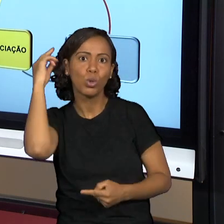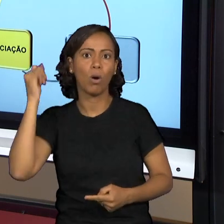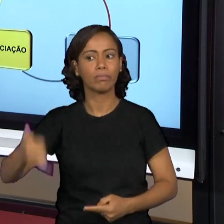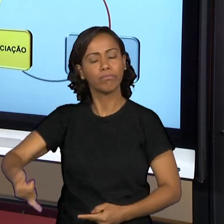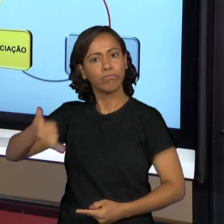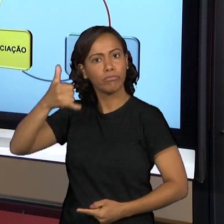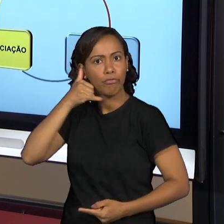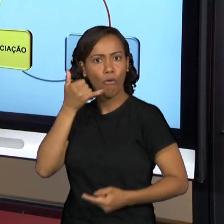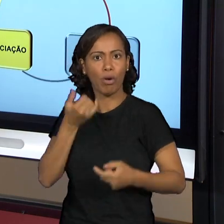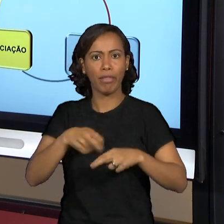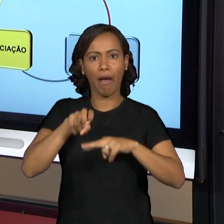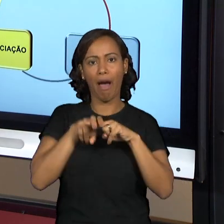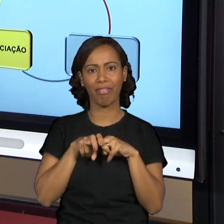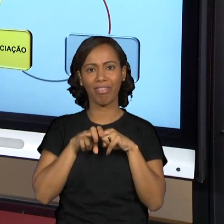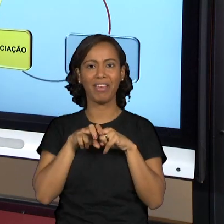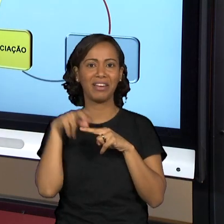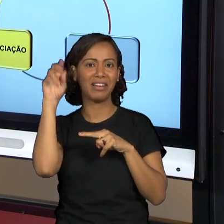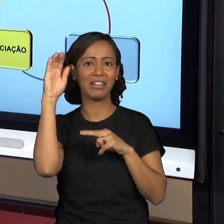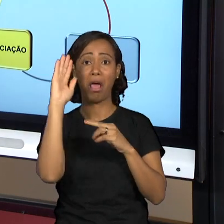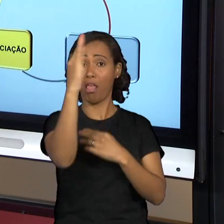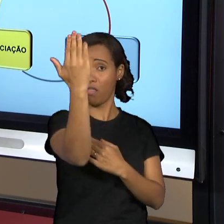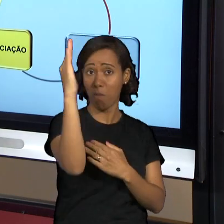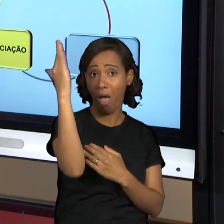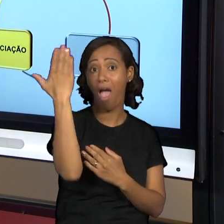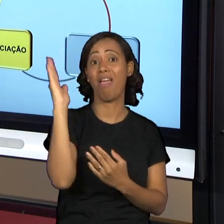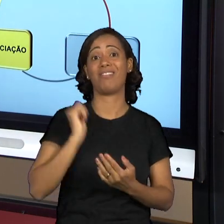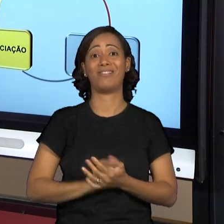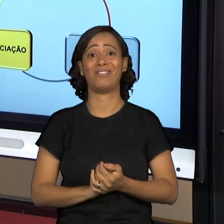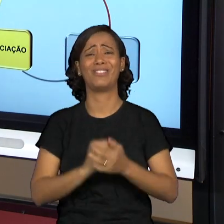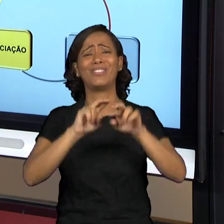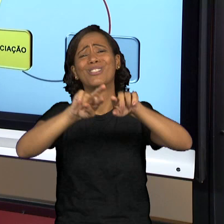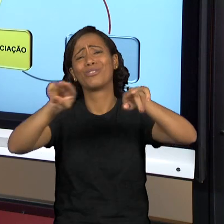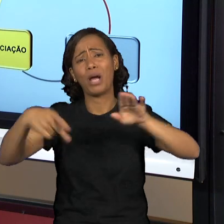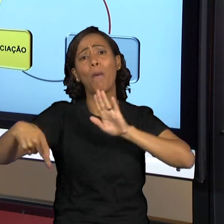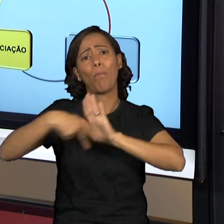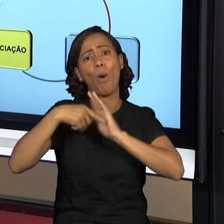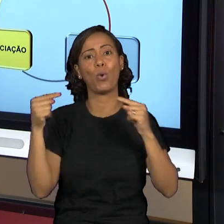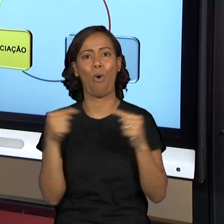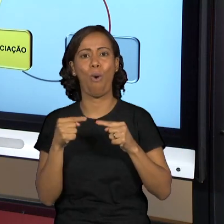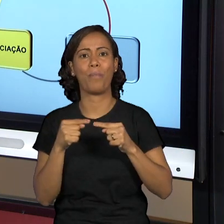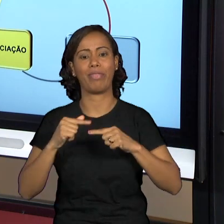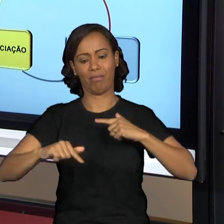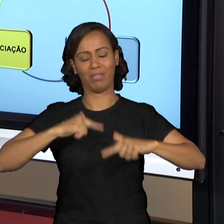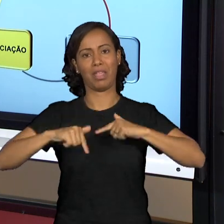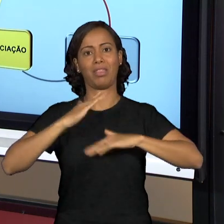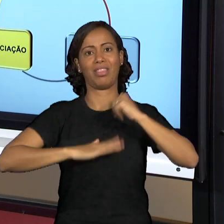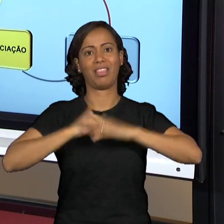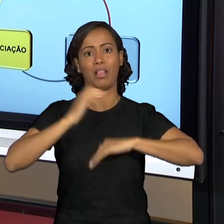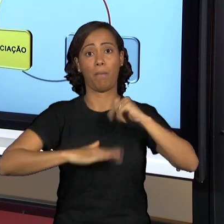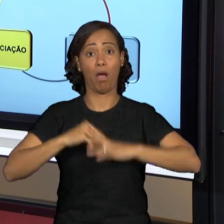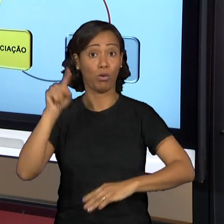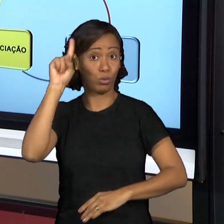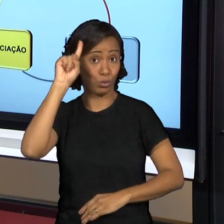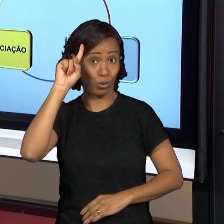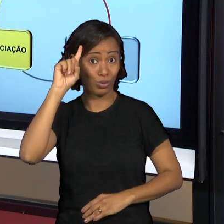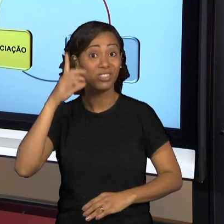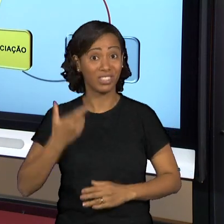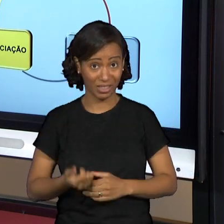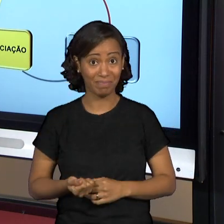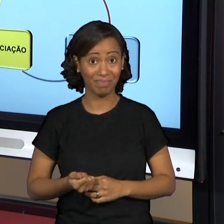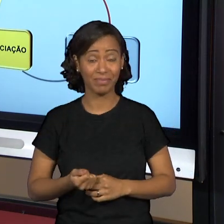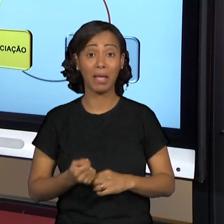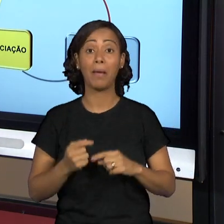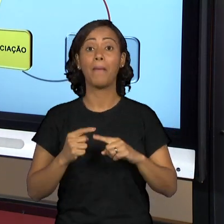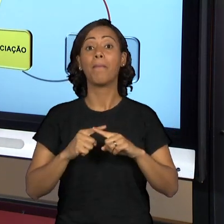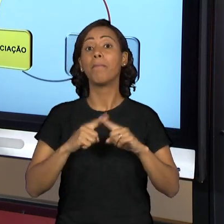por exemplo, do espelho e de todos os recursos que eu preciso, que eu utilizo diariamente e que não